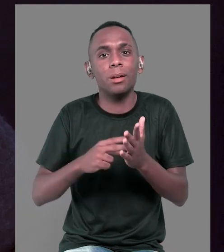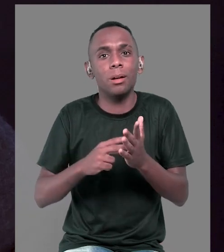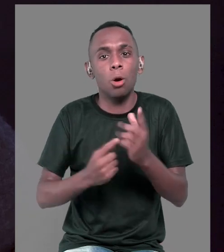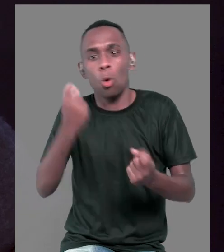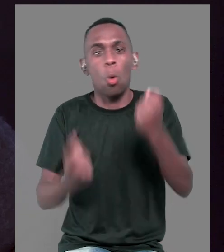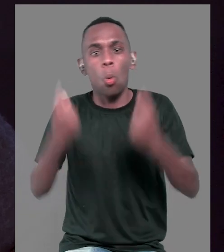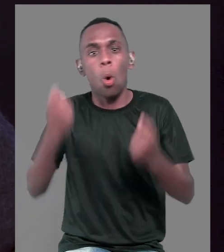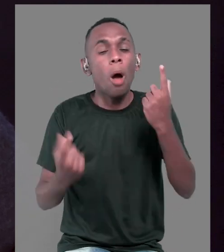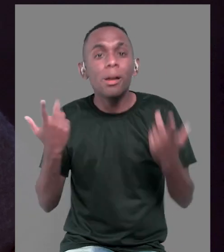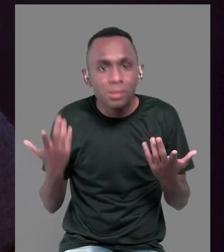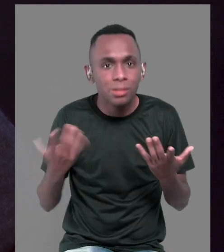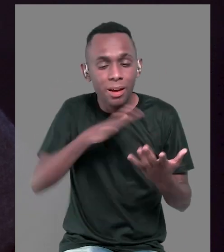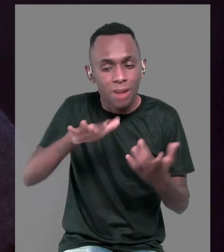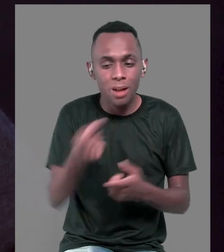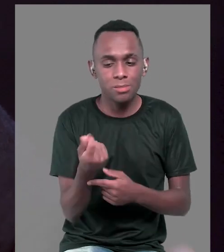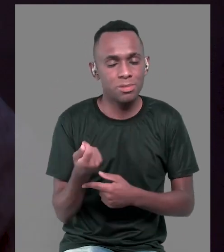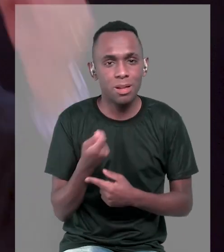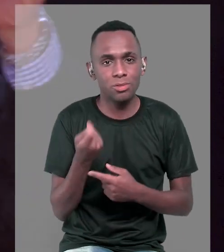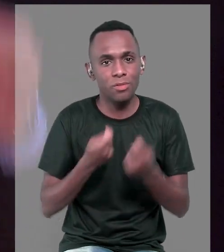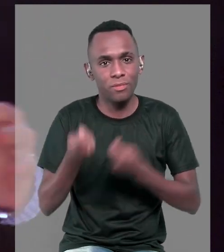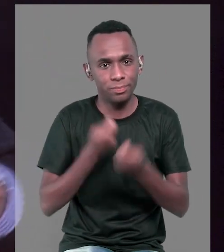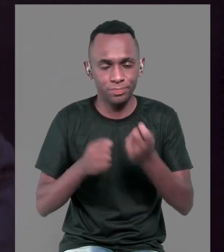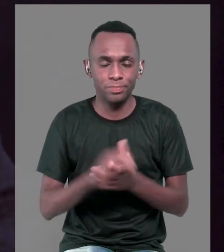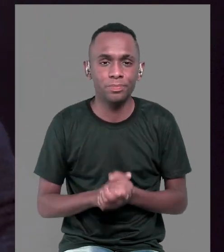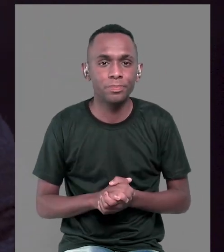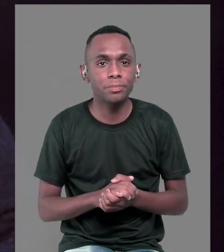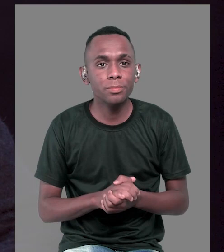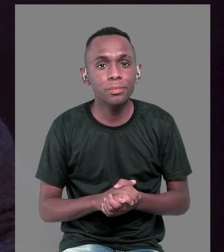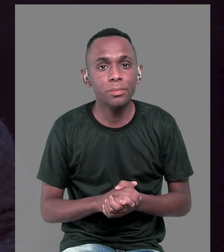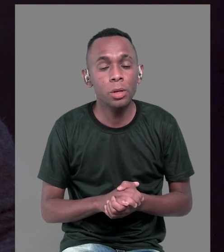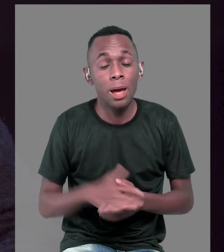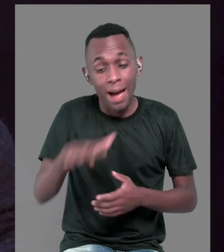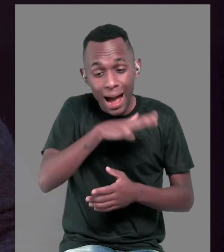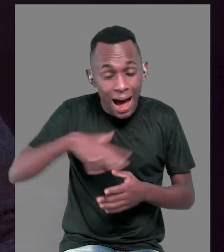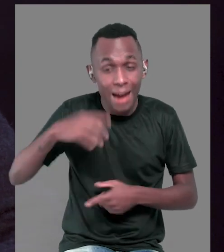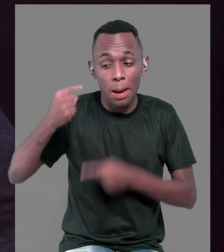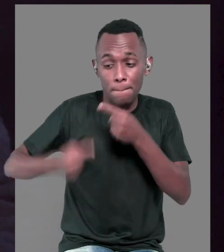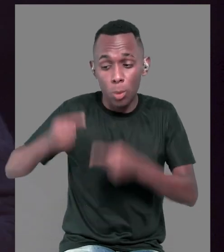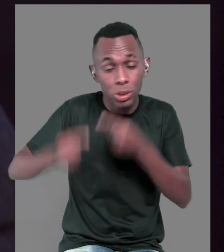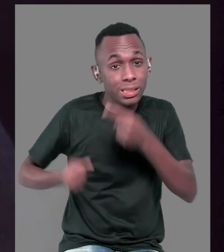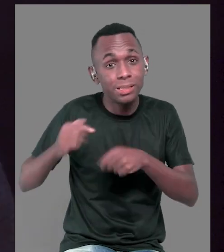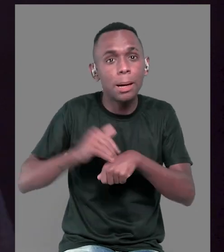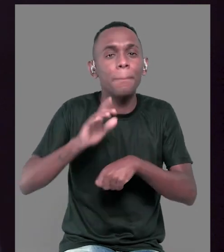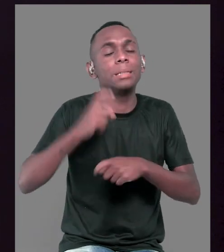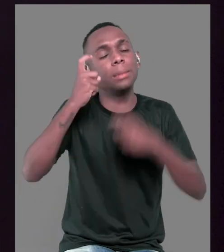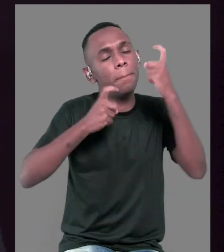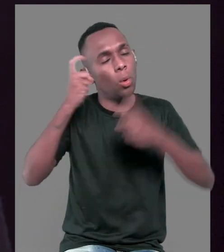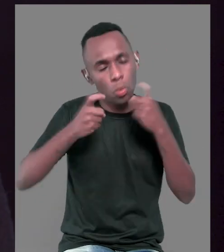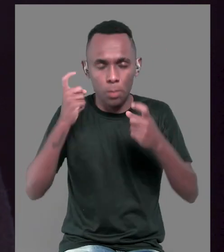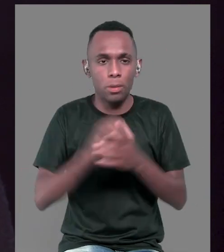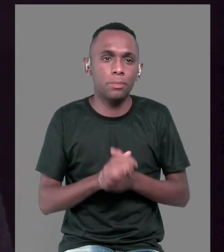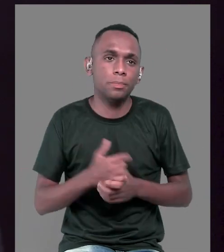concorrência industrial. O traço político é o que mais me preocupa. Eu tenho, como todo